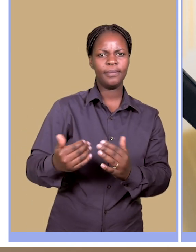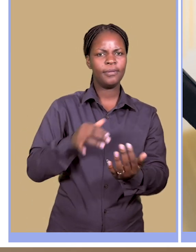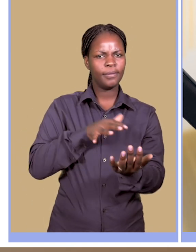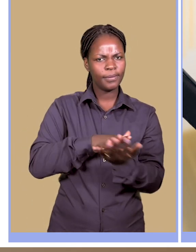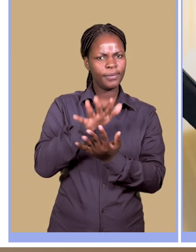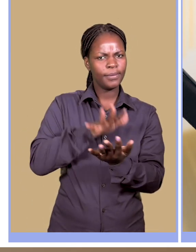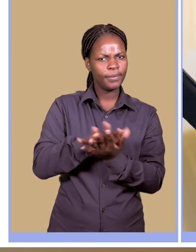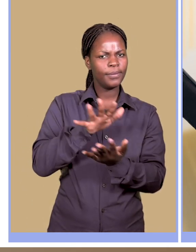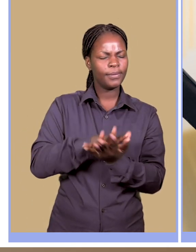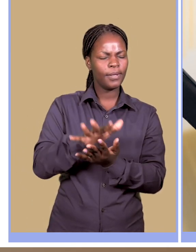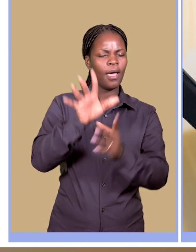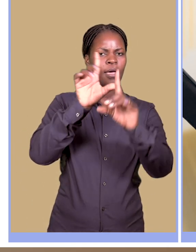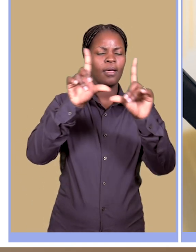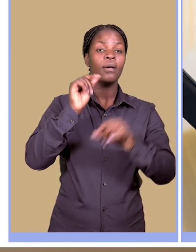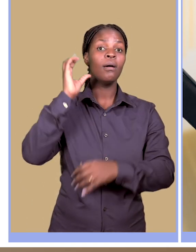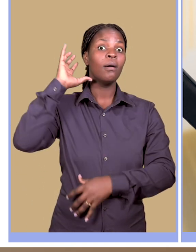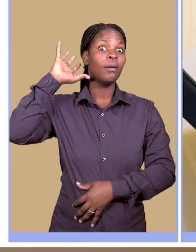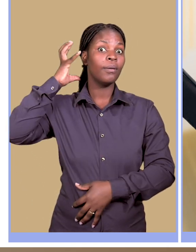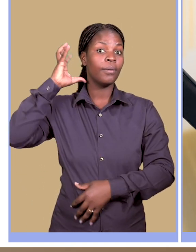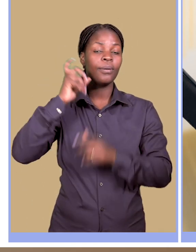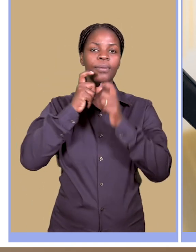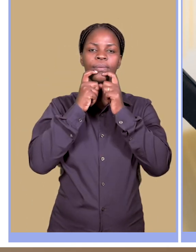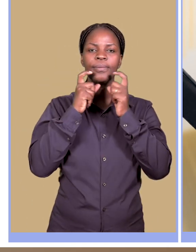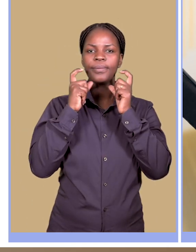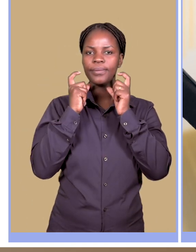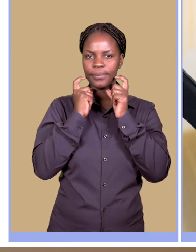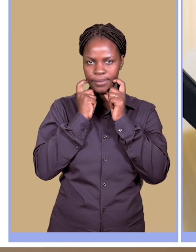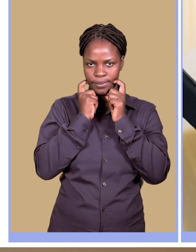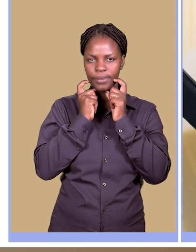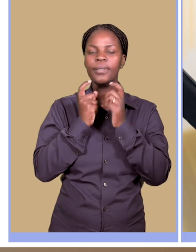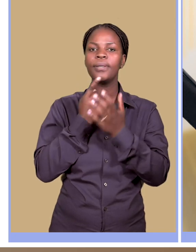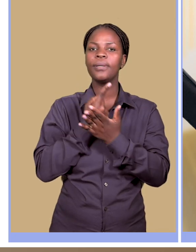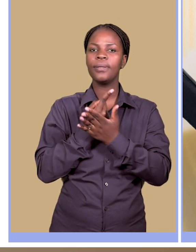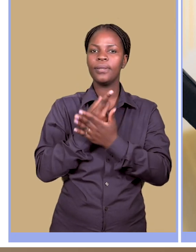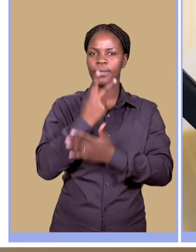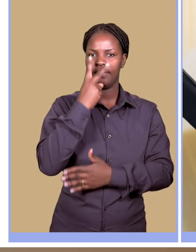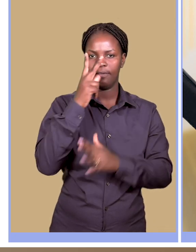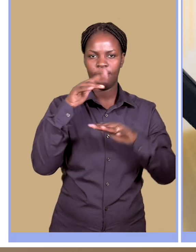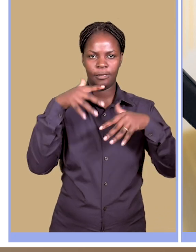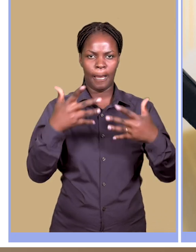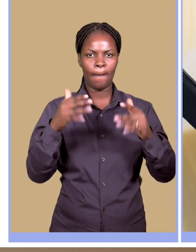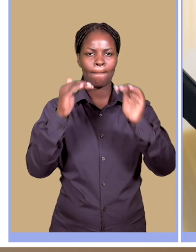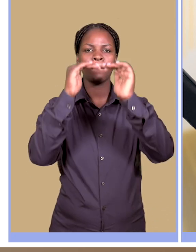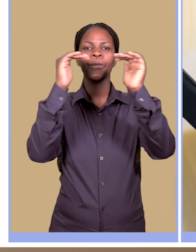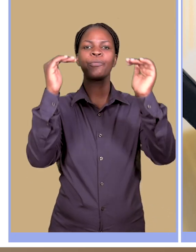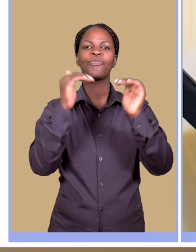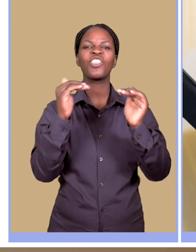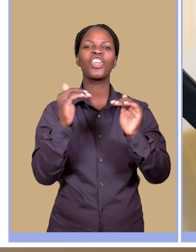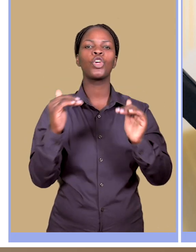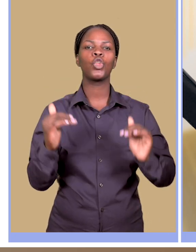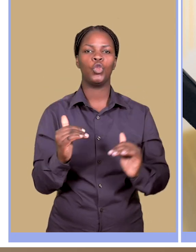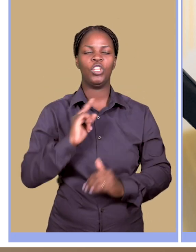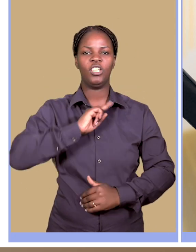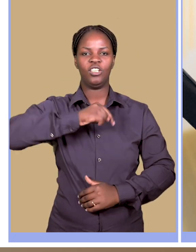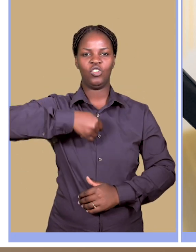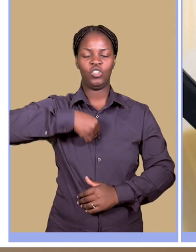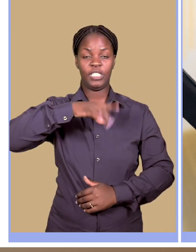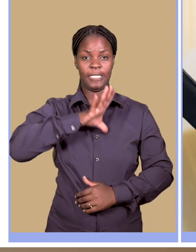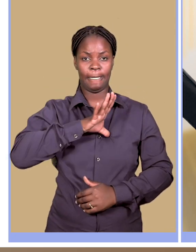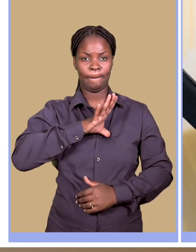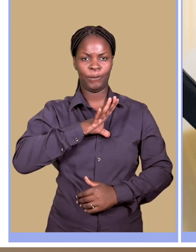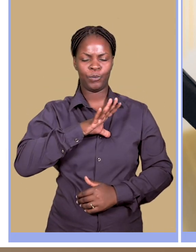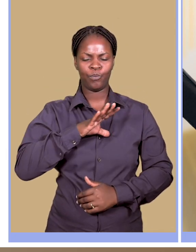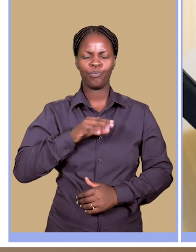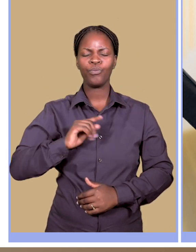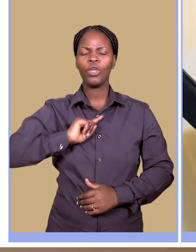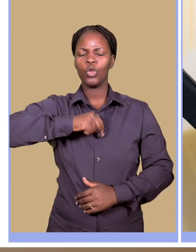Moçambique e há elementos que nós temos que olhar numa perspectiva da estrutura em que nós estamos. A nossa estrutura é uma estrutura de uma